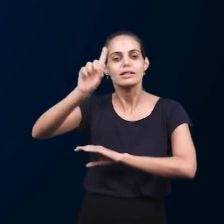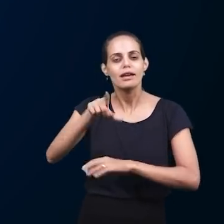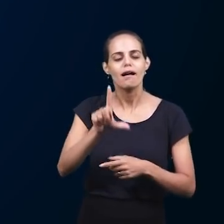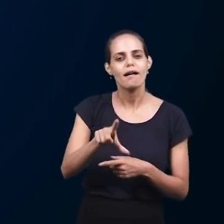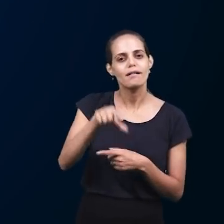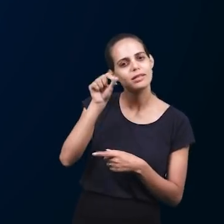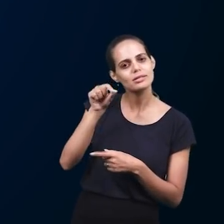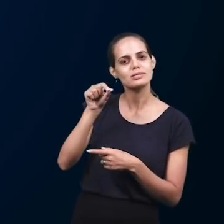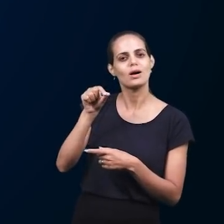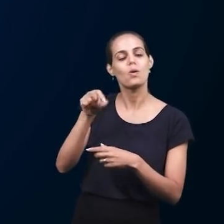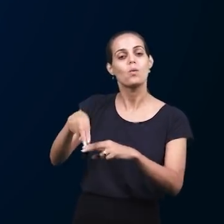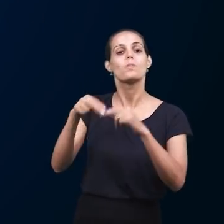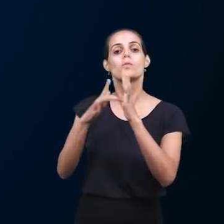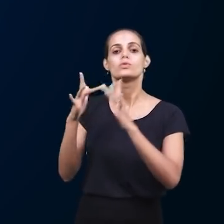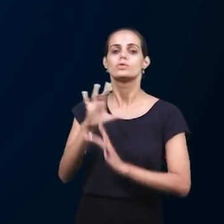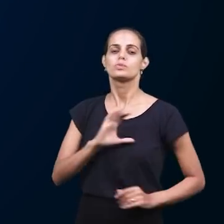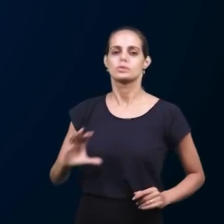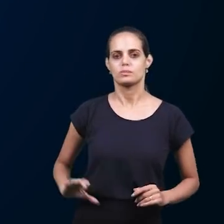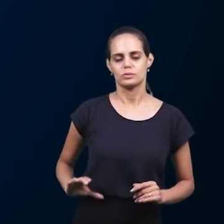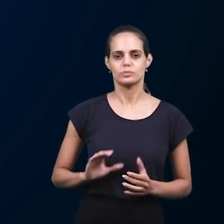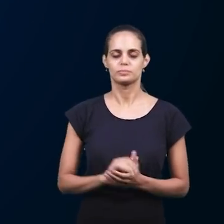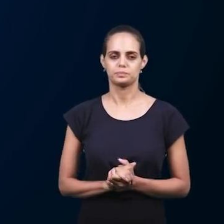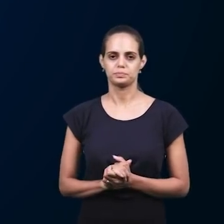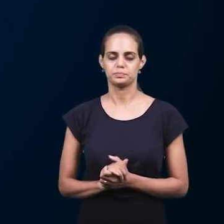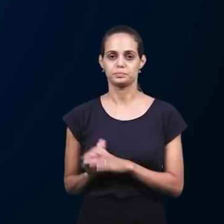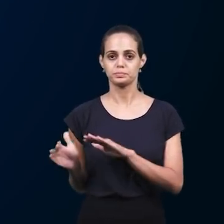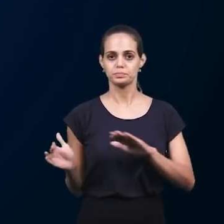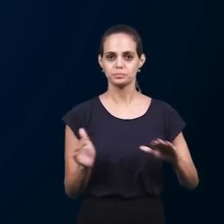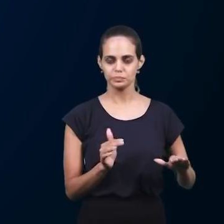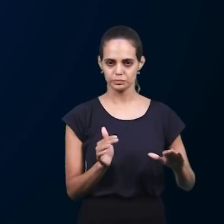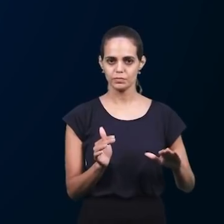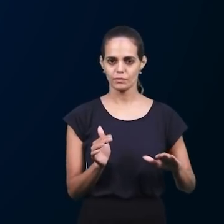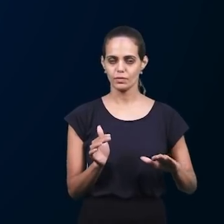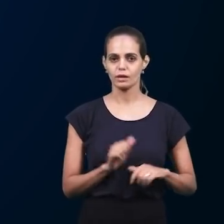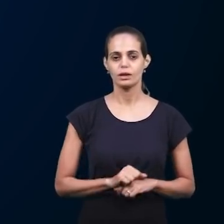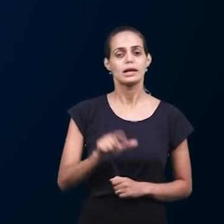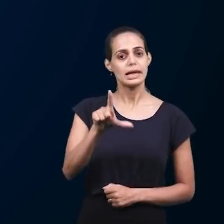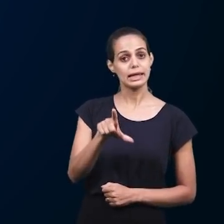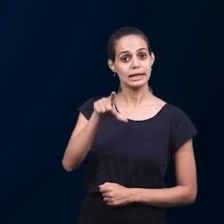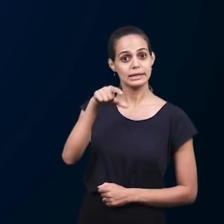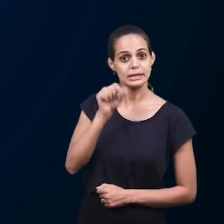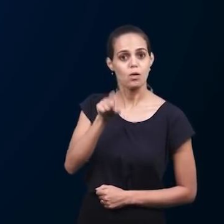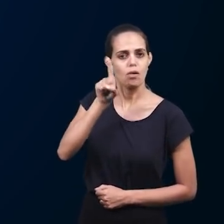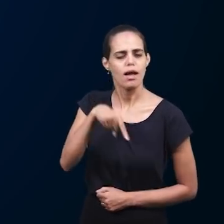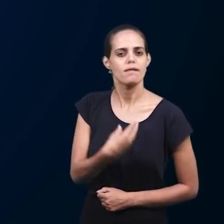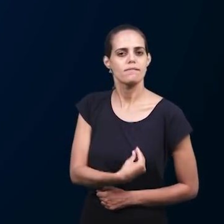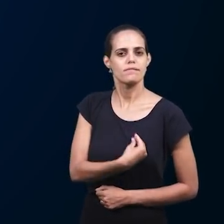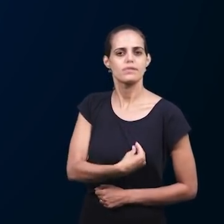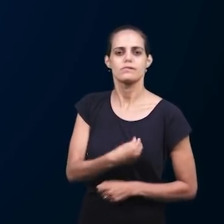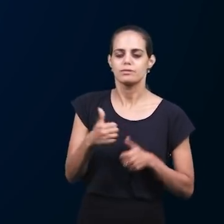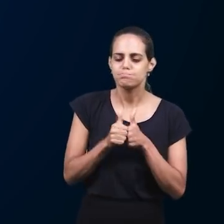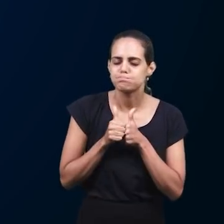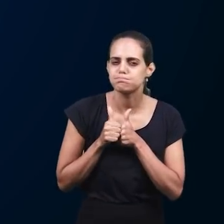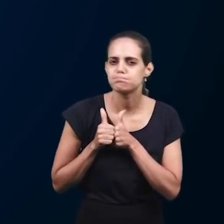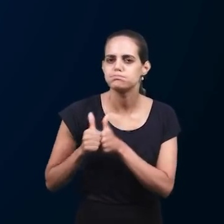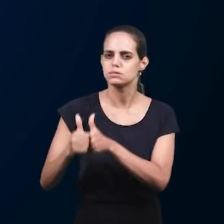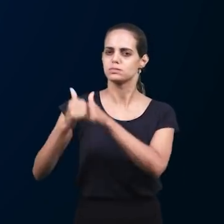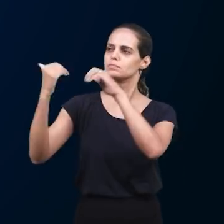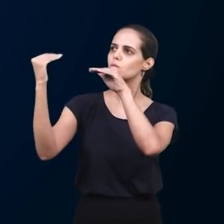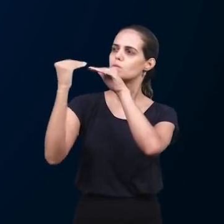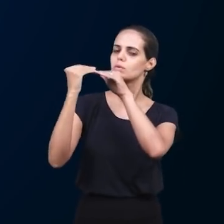Cristo Jesus. A expressão santificação é viver conforme a vontade do Espírito Santo,